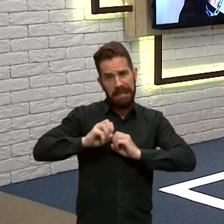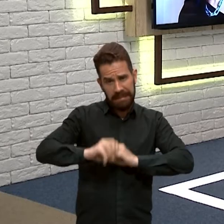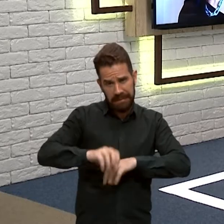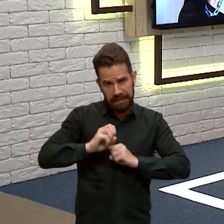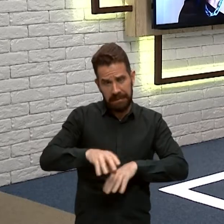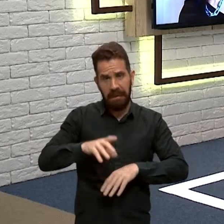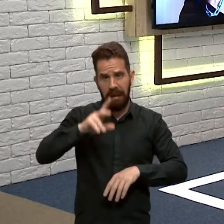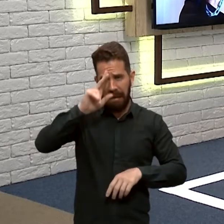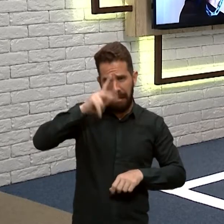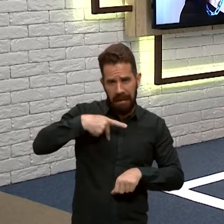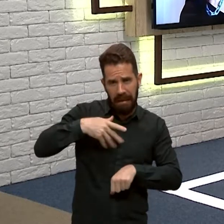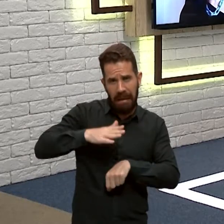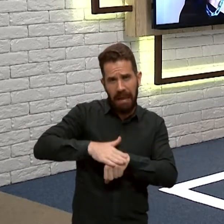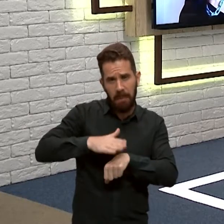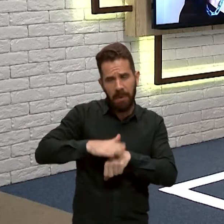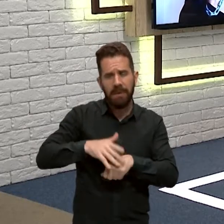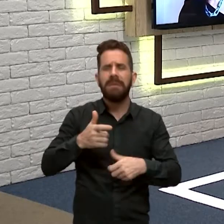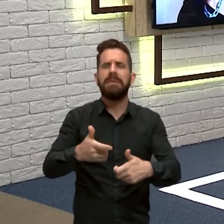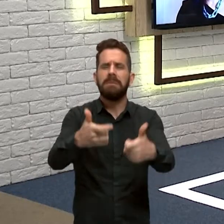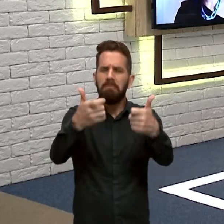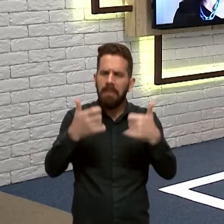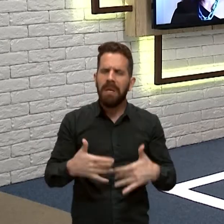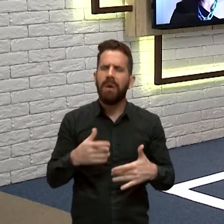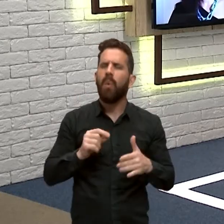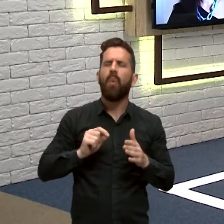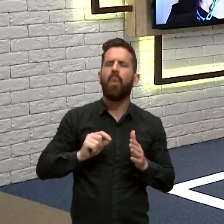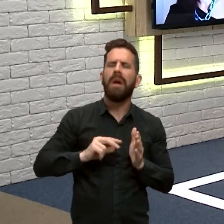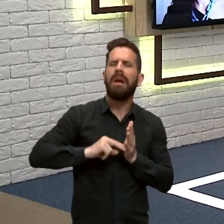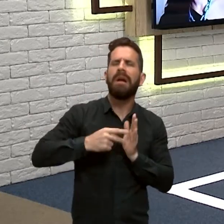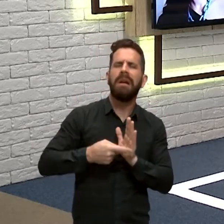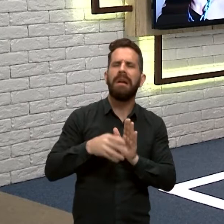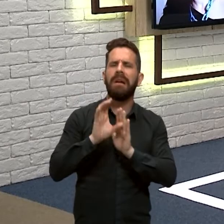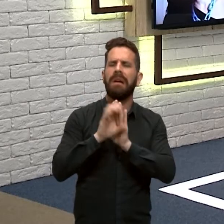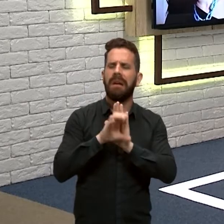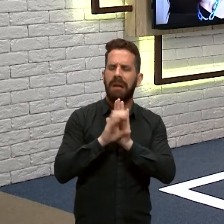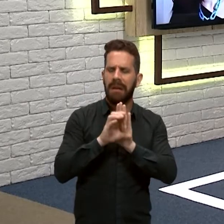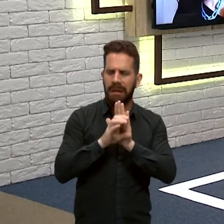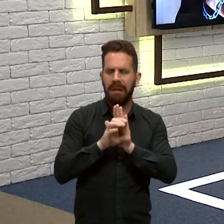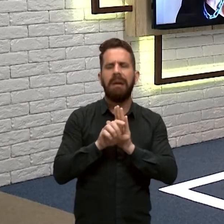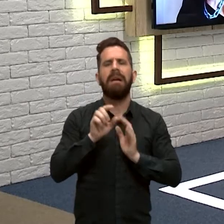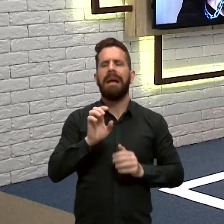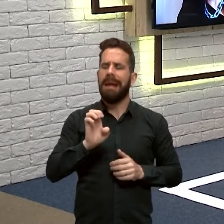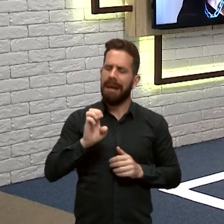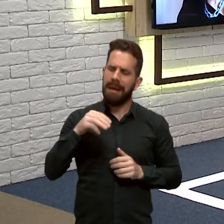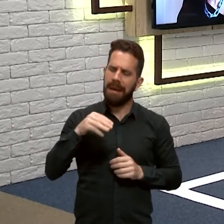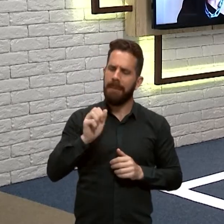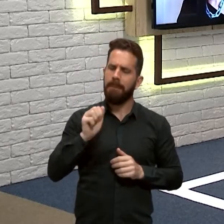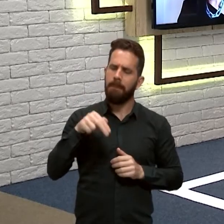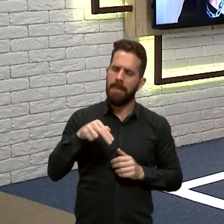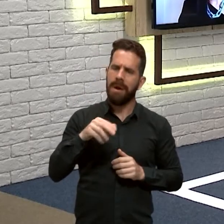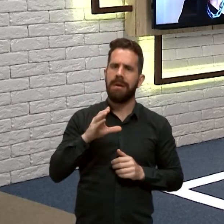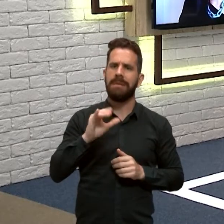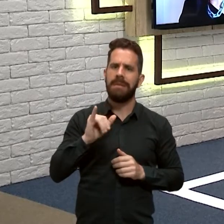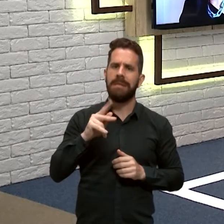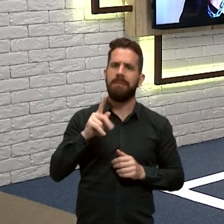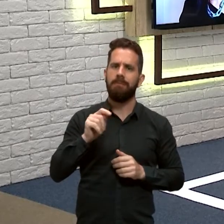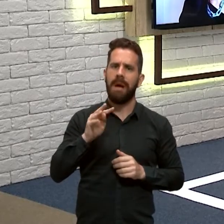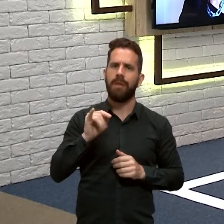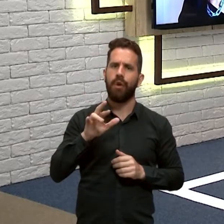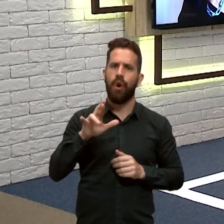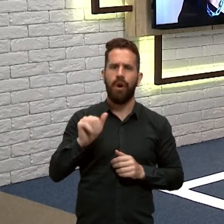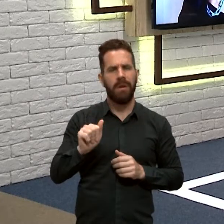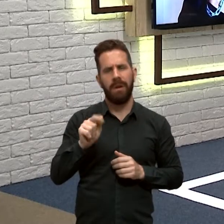Explica pra gente esse conceito. O que é uma educação emancipatória, né? Uma educação emancipadora.